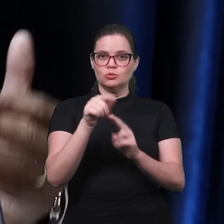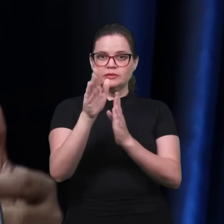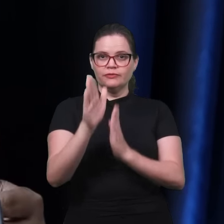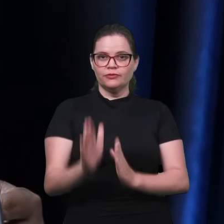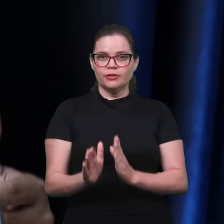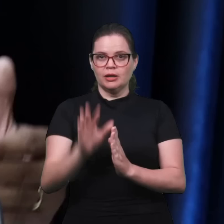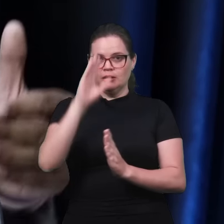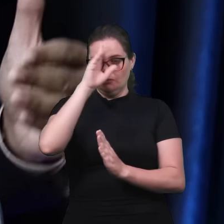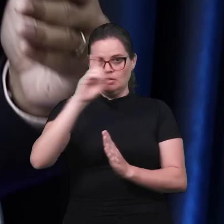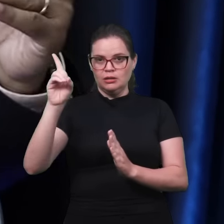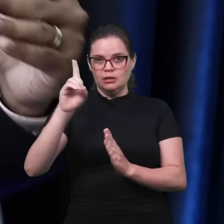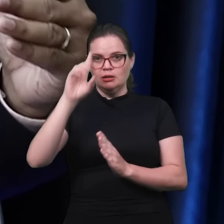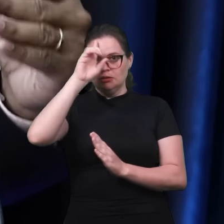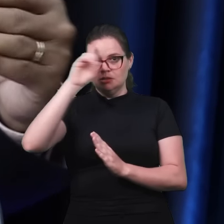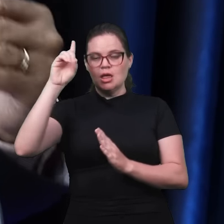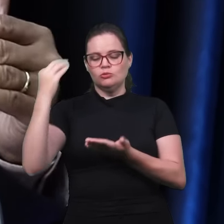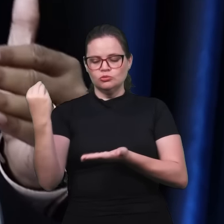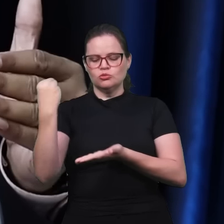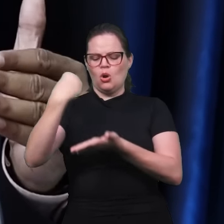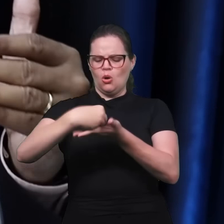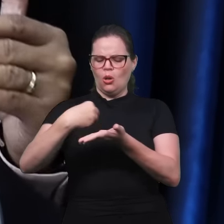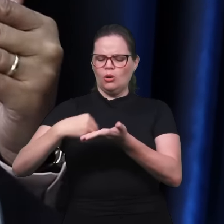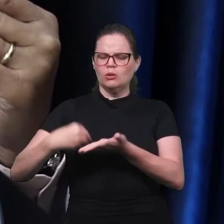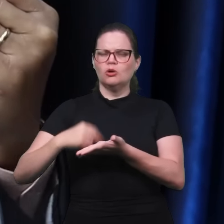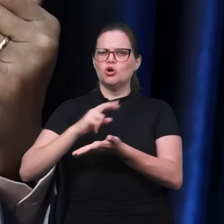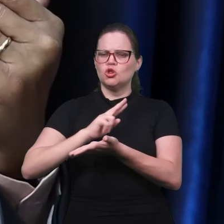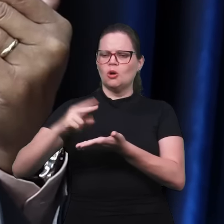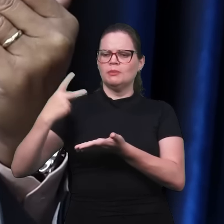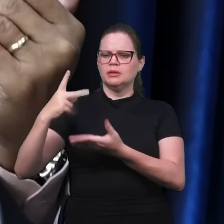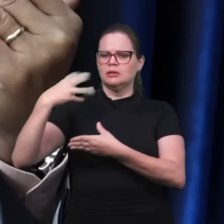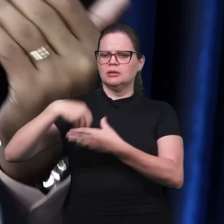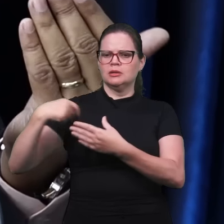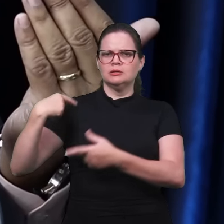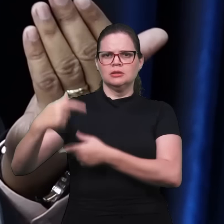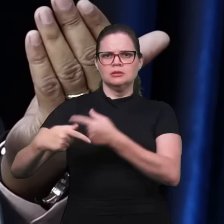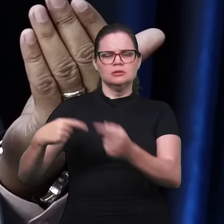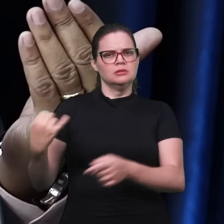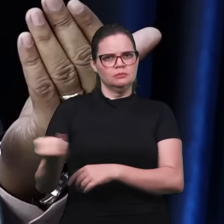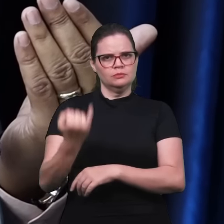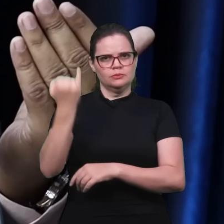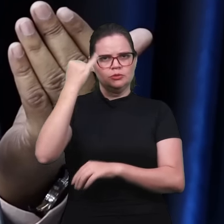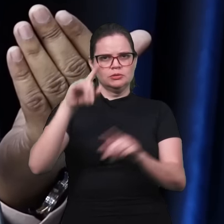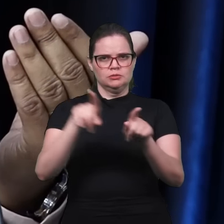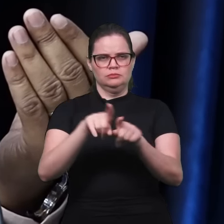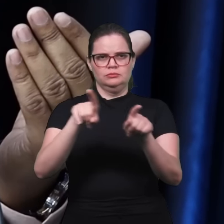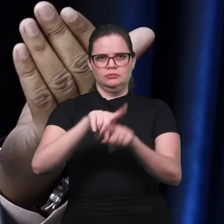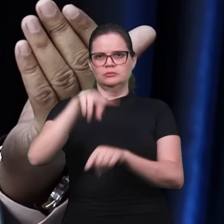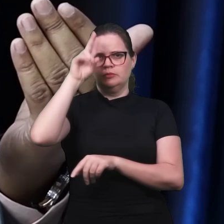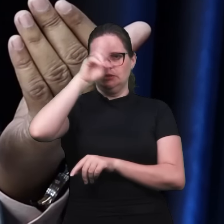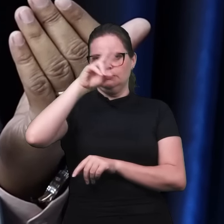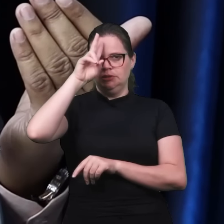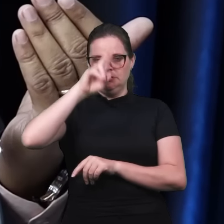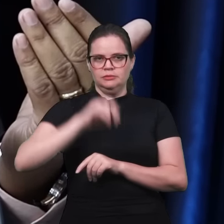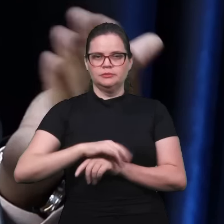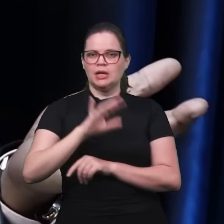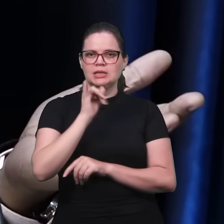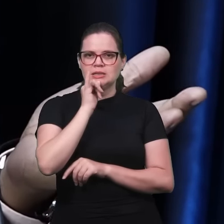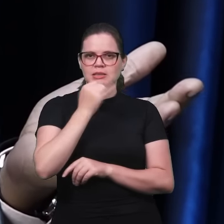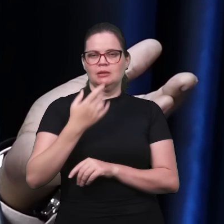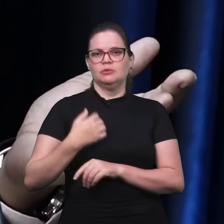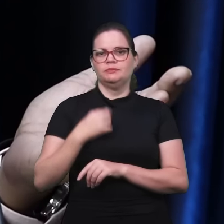o Senhor fez questão que elas fossem mencionadas e de uma importância muito grande na história, né? Nós vemos o exemplo